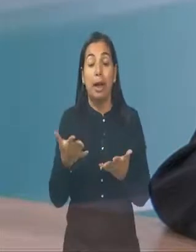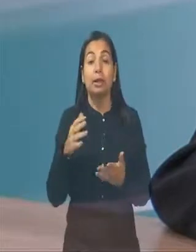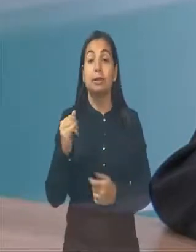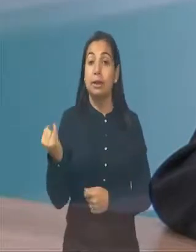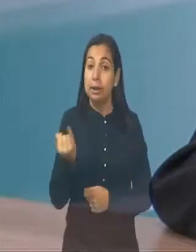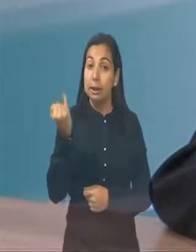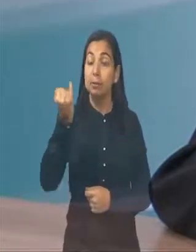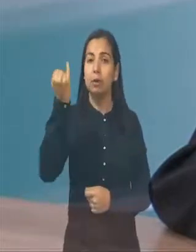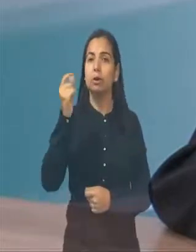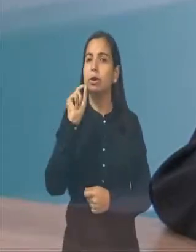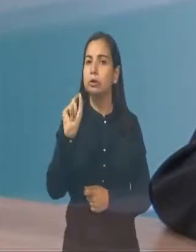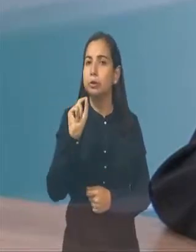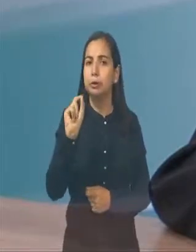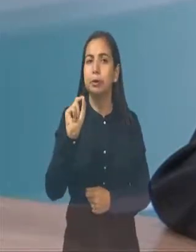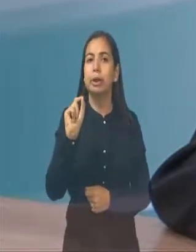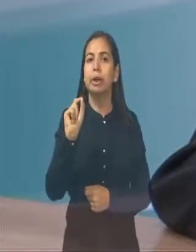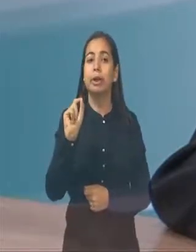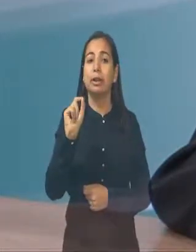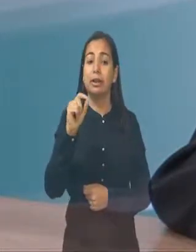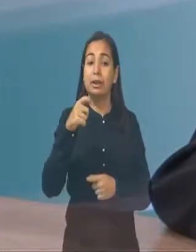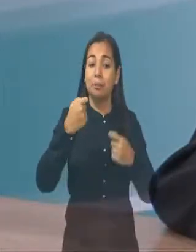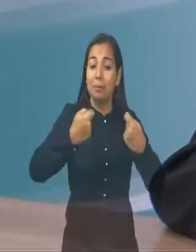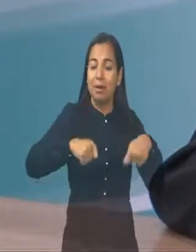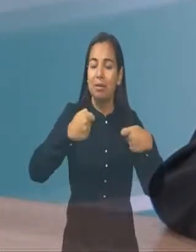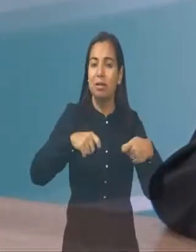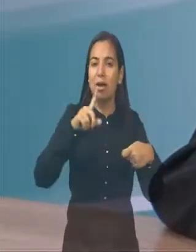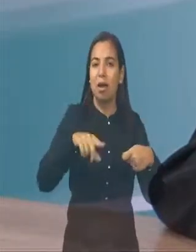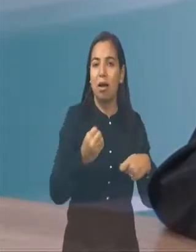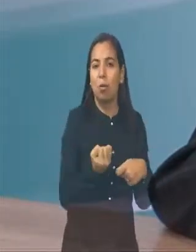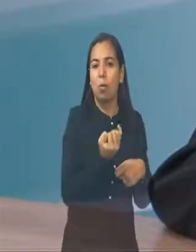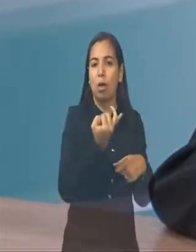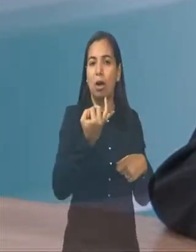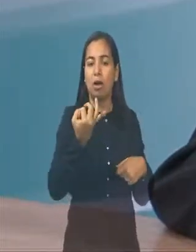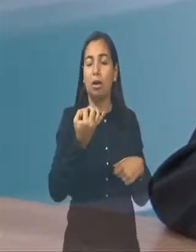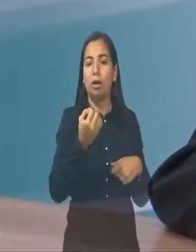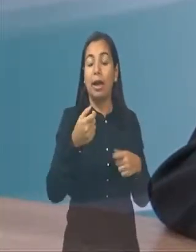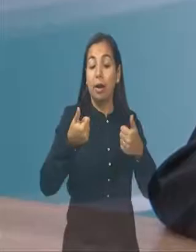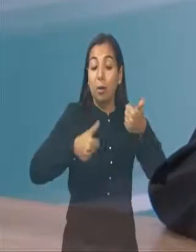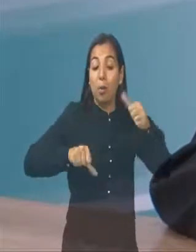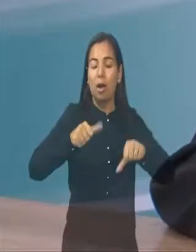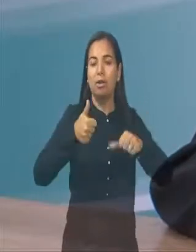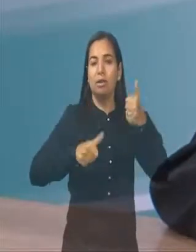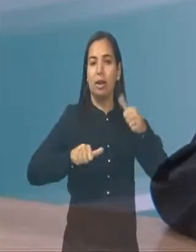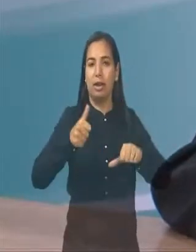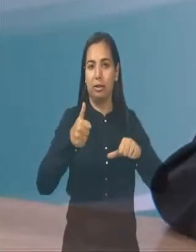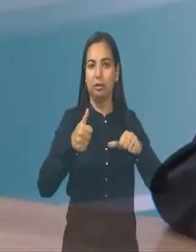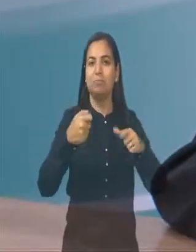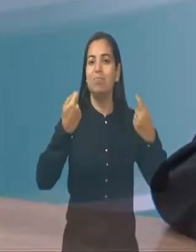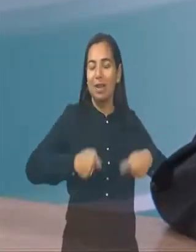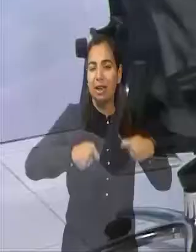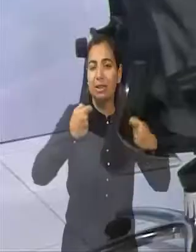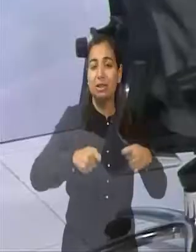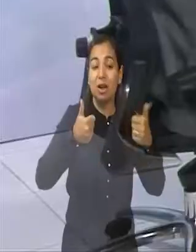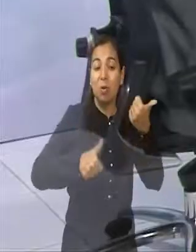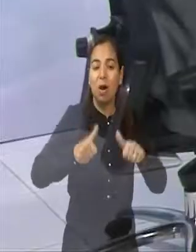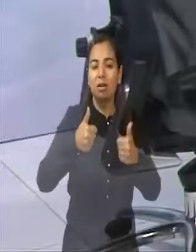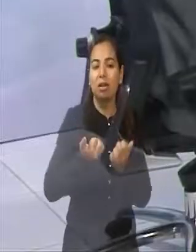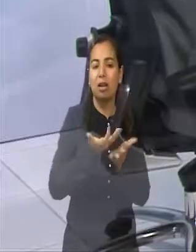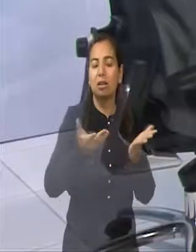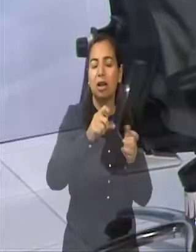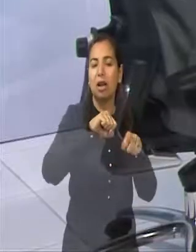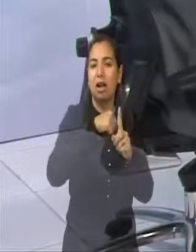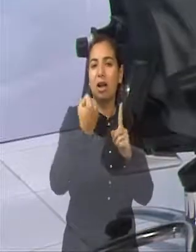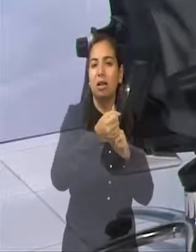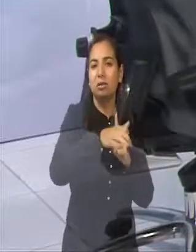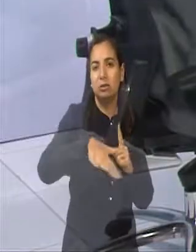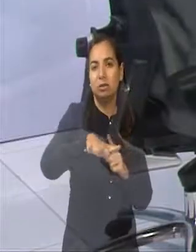que a demanda vai ser mais qualitativa e menos quantitativa. Então, os recursos serão empregados muito mais